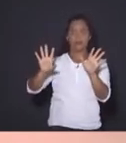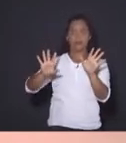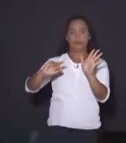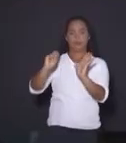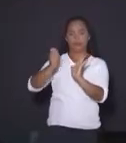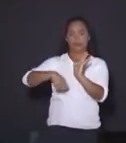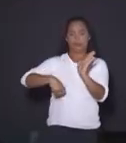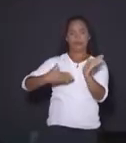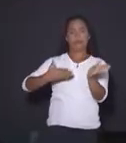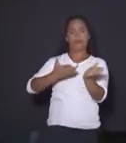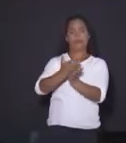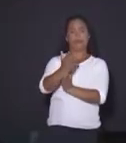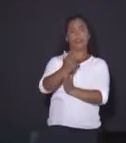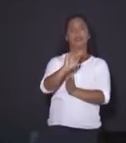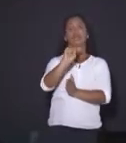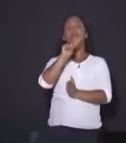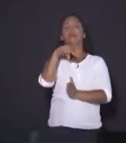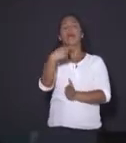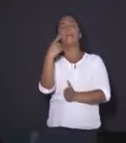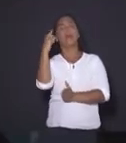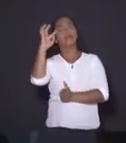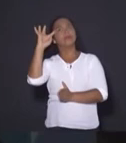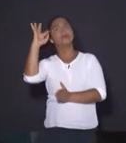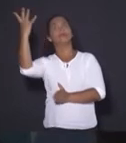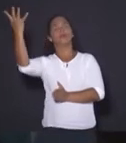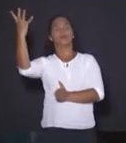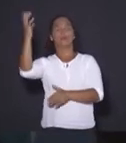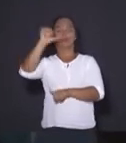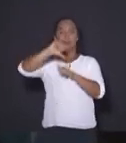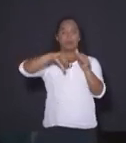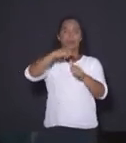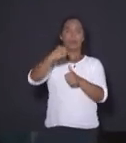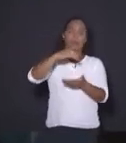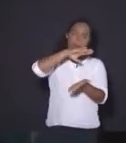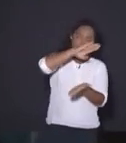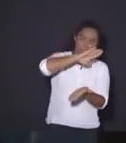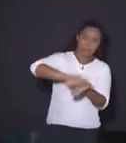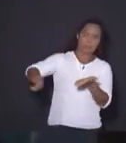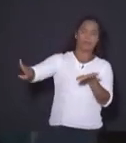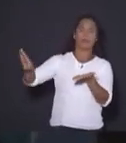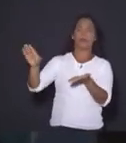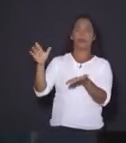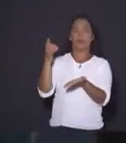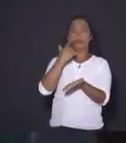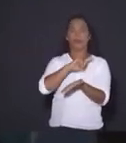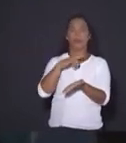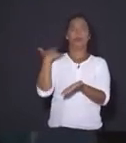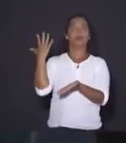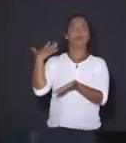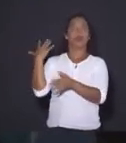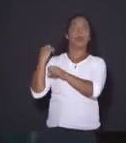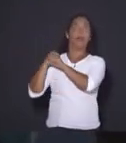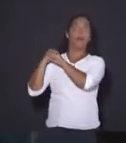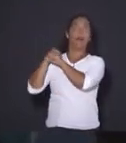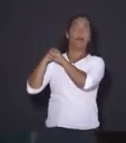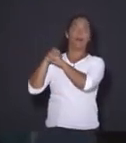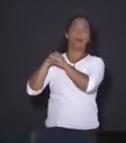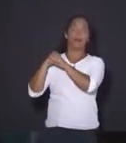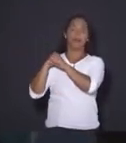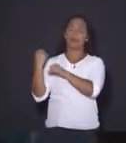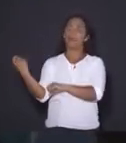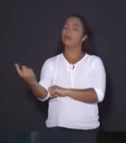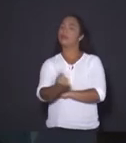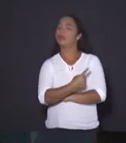porque ela quer tirar na raiz agora todos direitos tudo enfim toda as relações sociais que foram conquistados durante anos para saber como é que